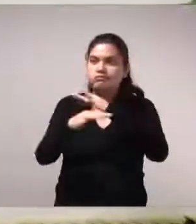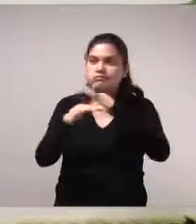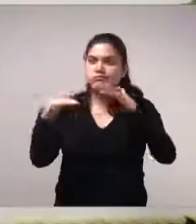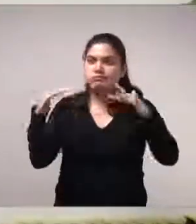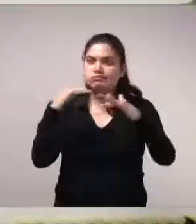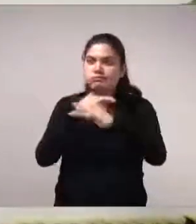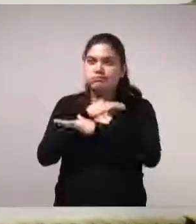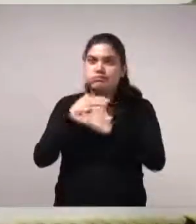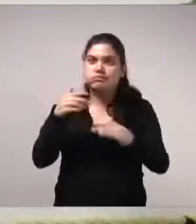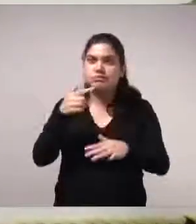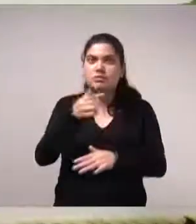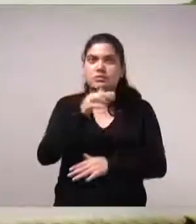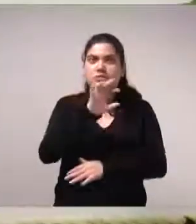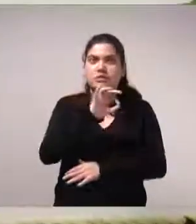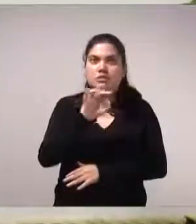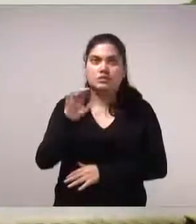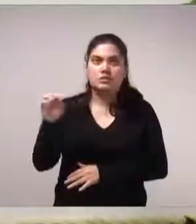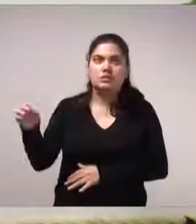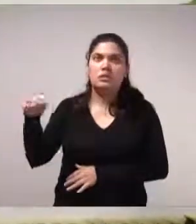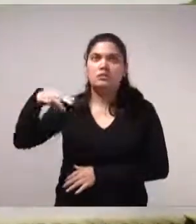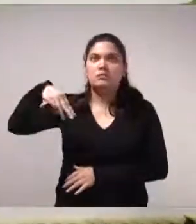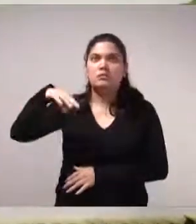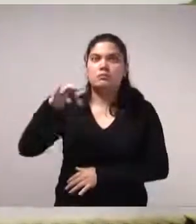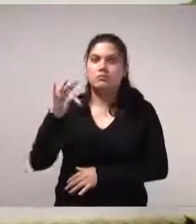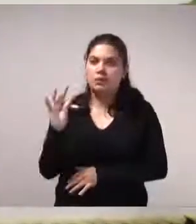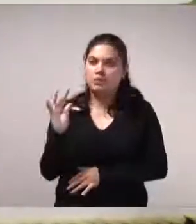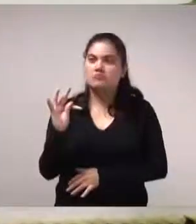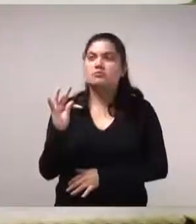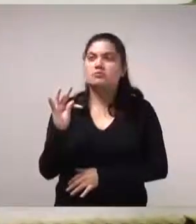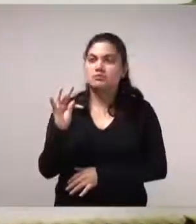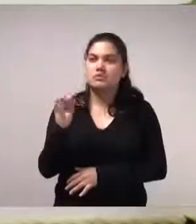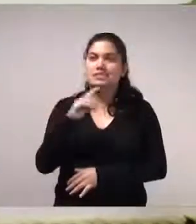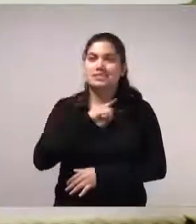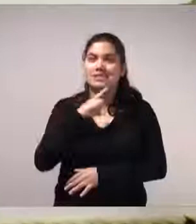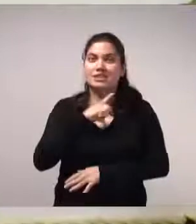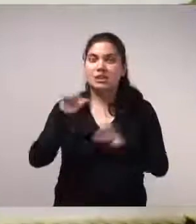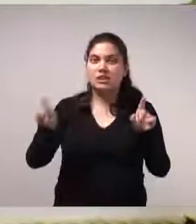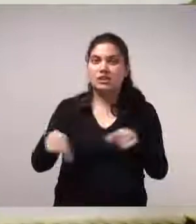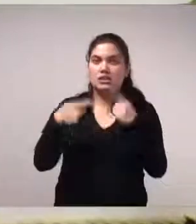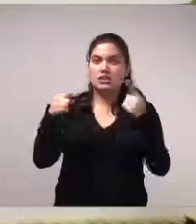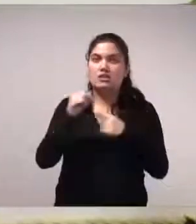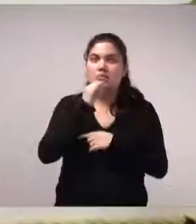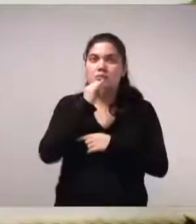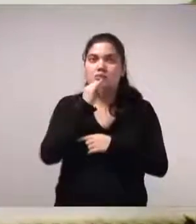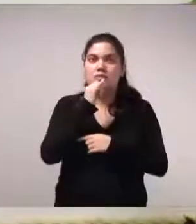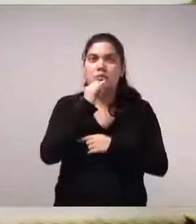mil metros quadrados de área para gerir, que envolvem desafios como patrimônio